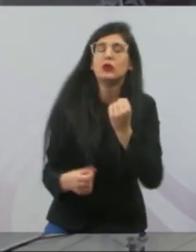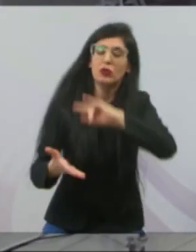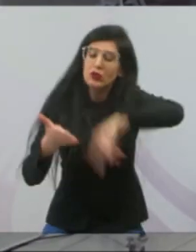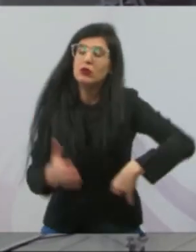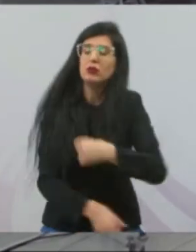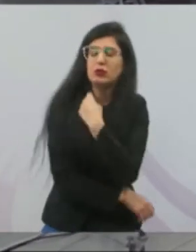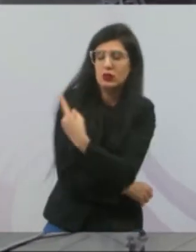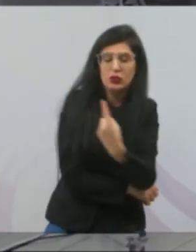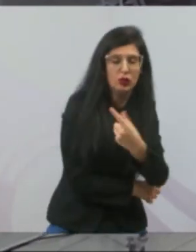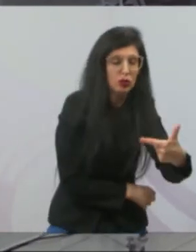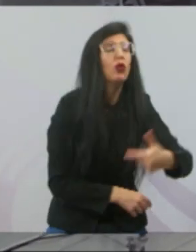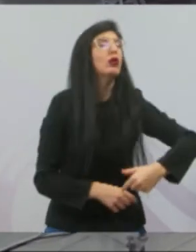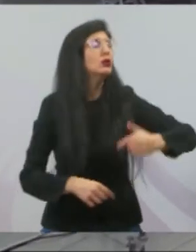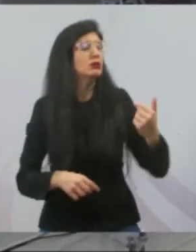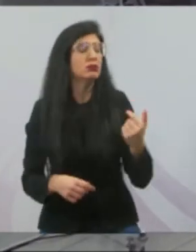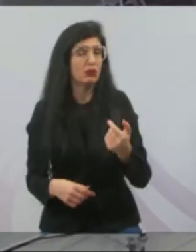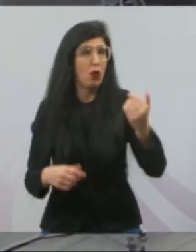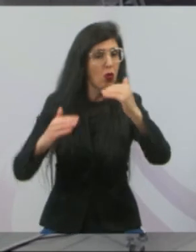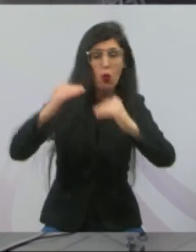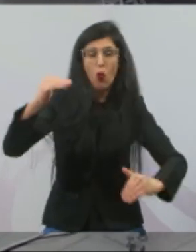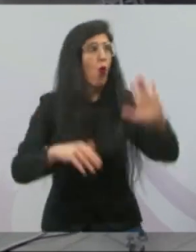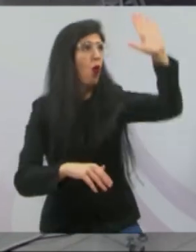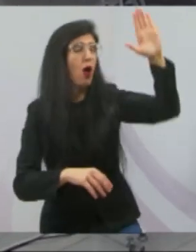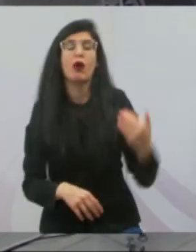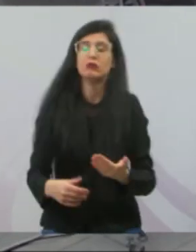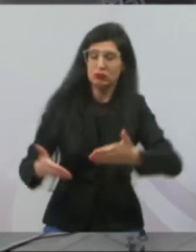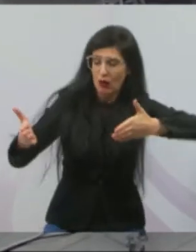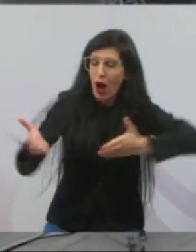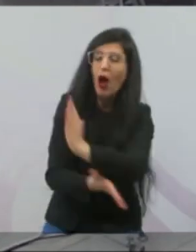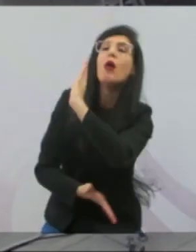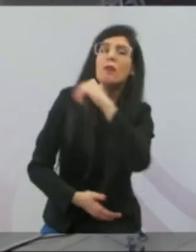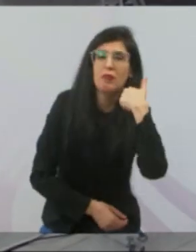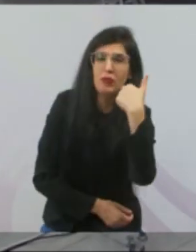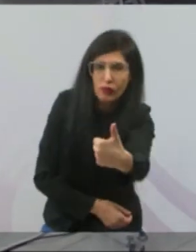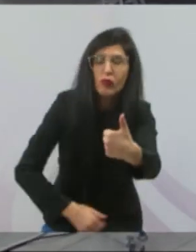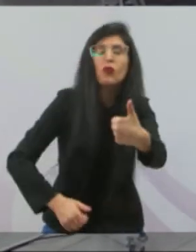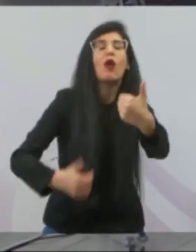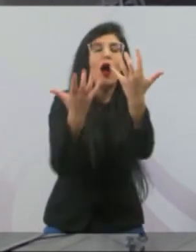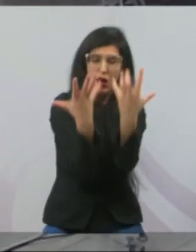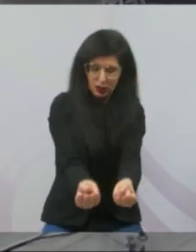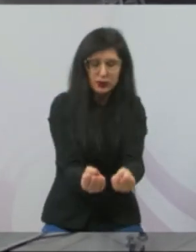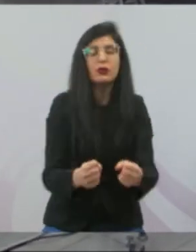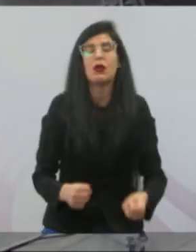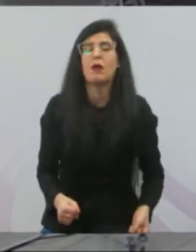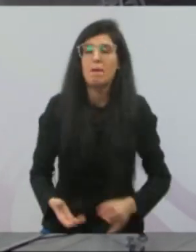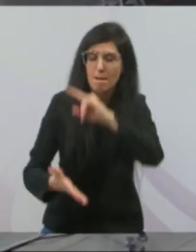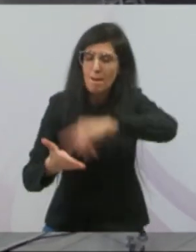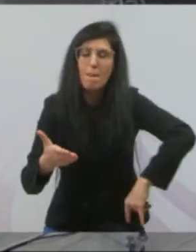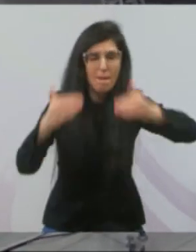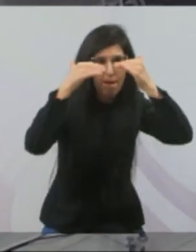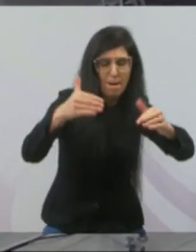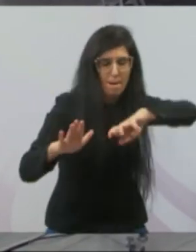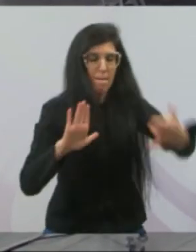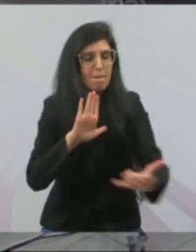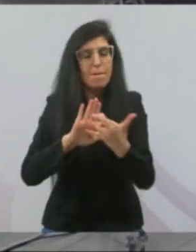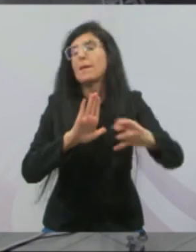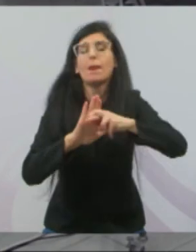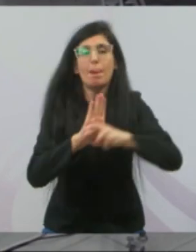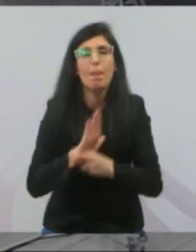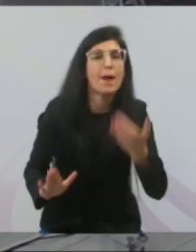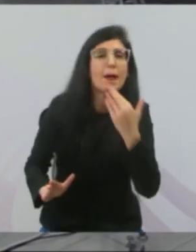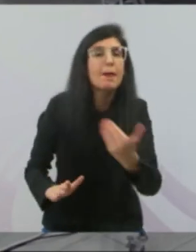local muito antigo. Lá foi FEBEM, foi em tantas coisas. E assim, eu vejo que eu acompanhei o empenho da Secretaria